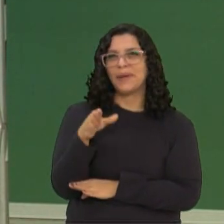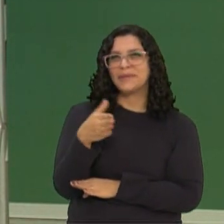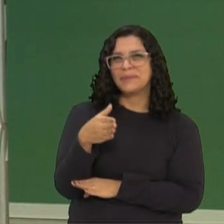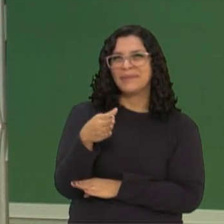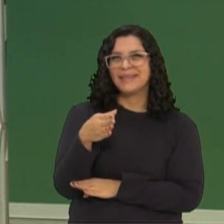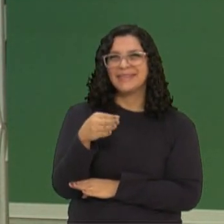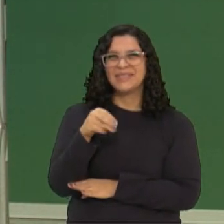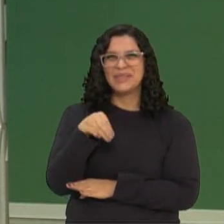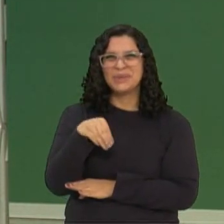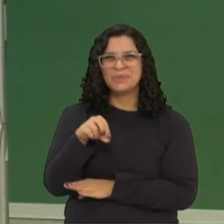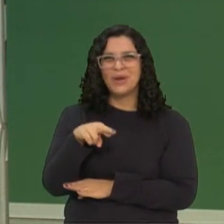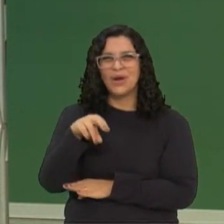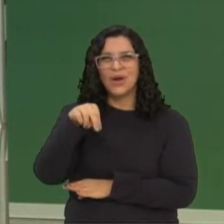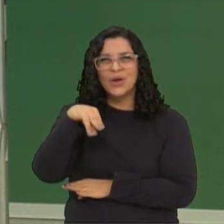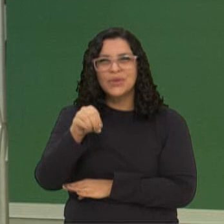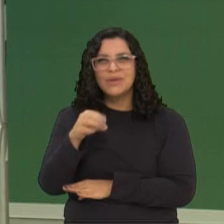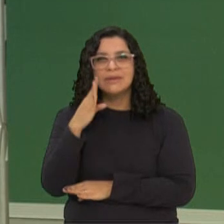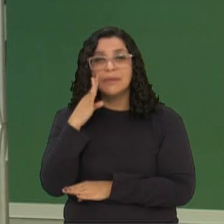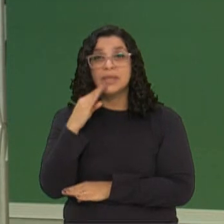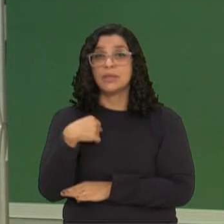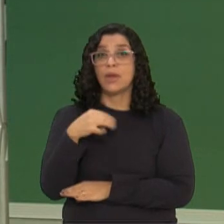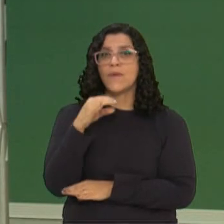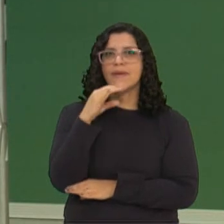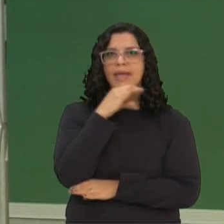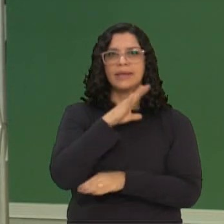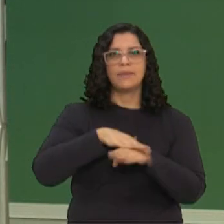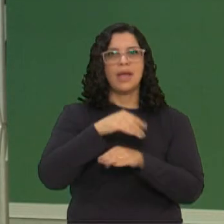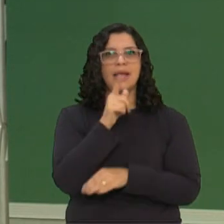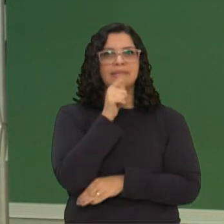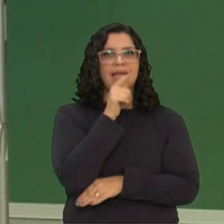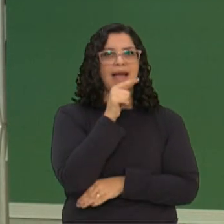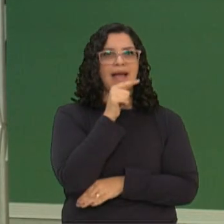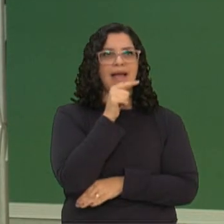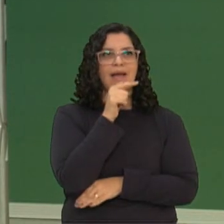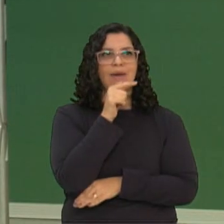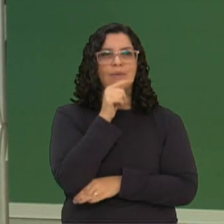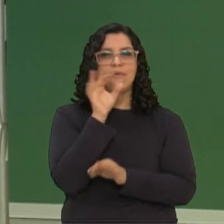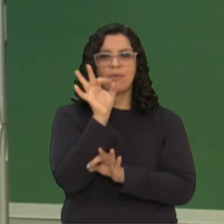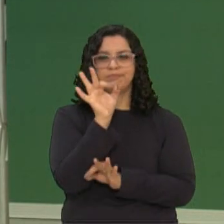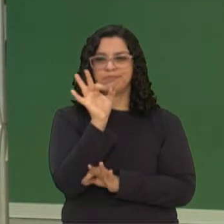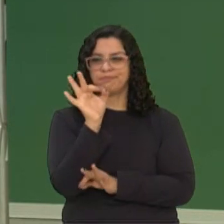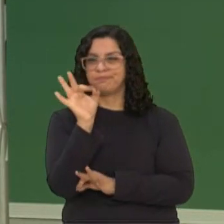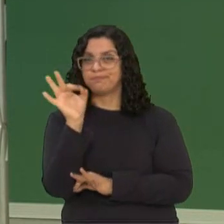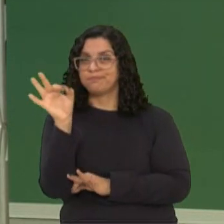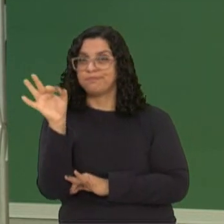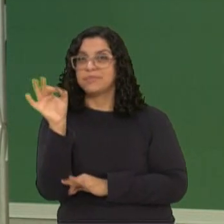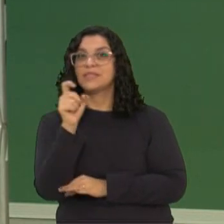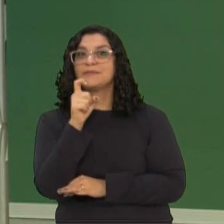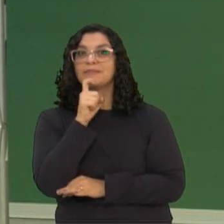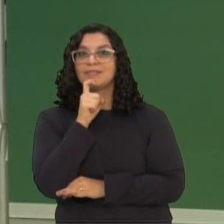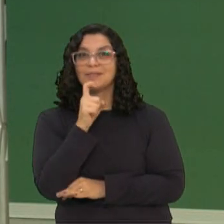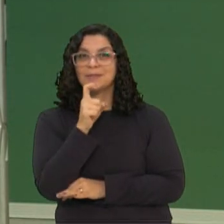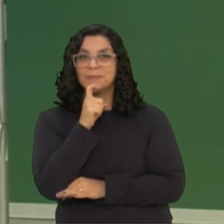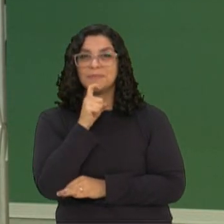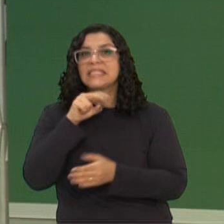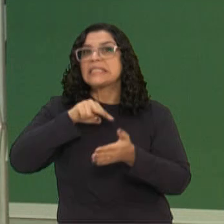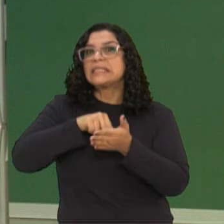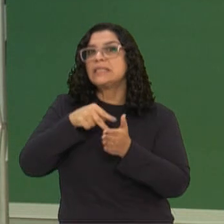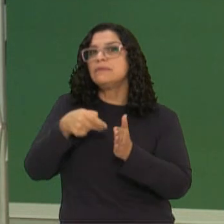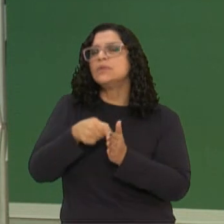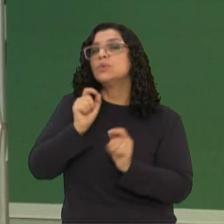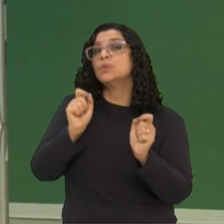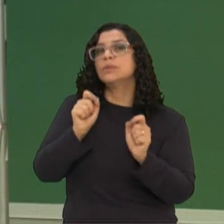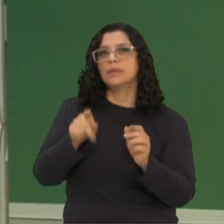E quando você quer aquecer mais a água, você direciona ali para o inverno, significa